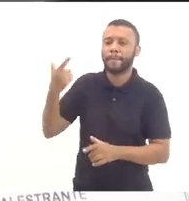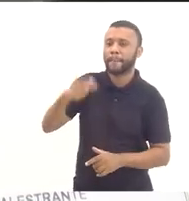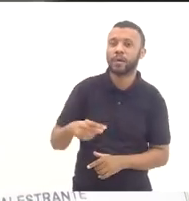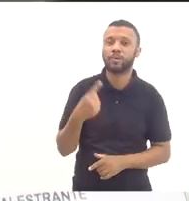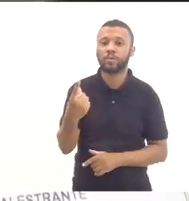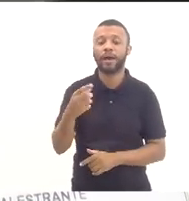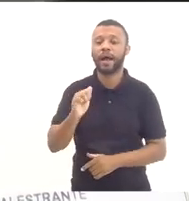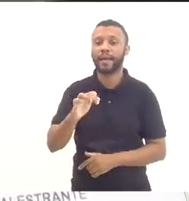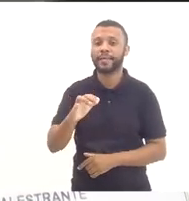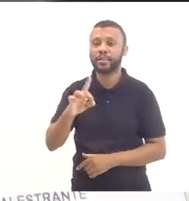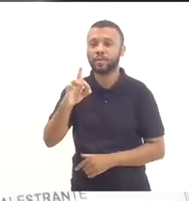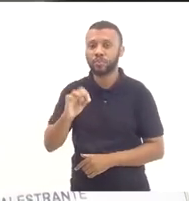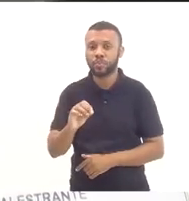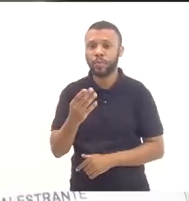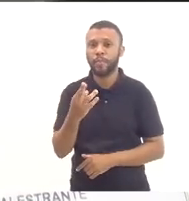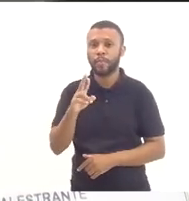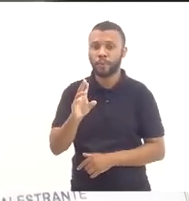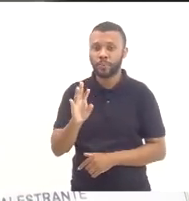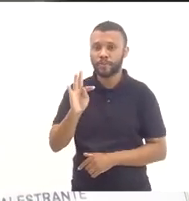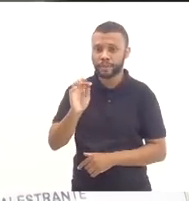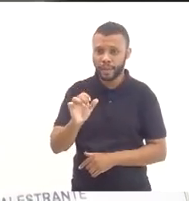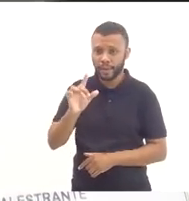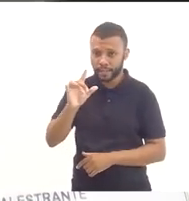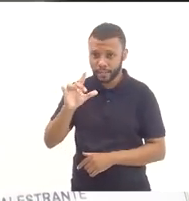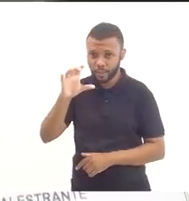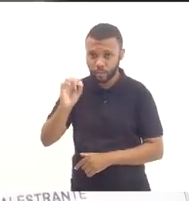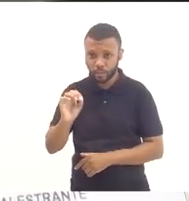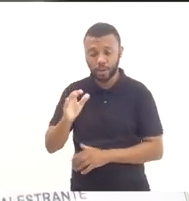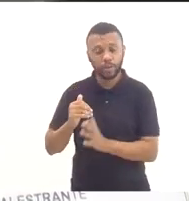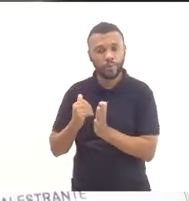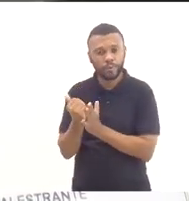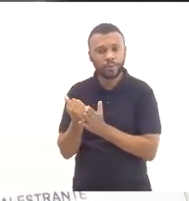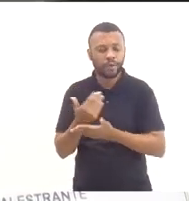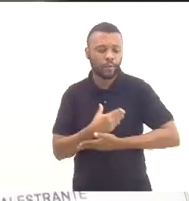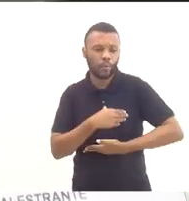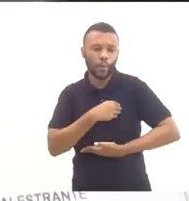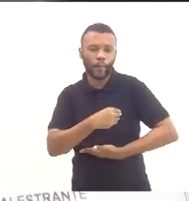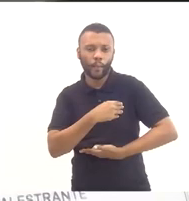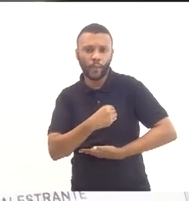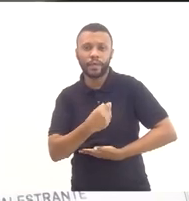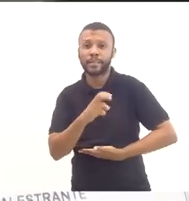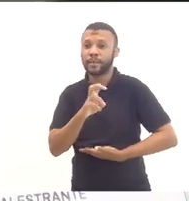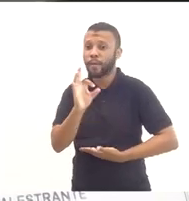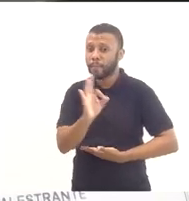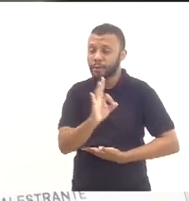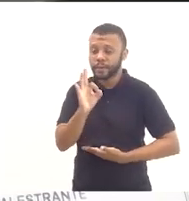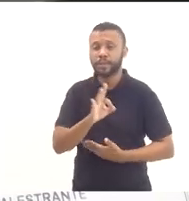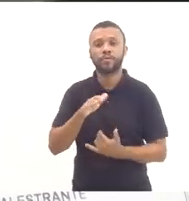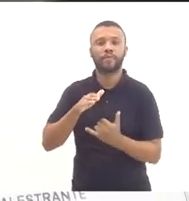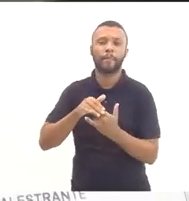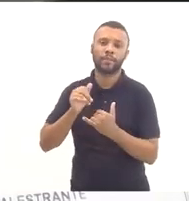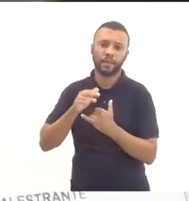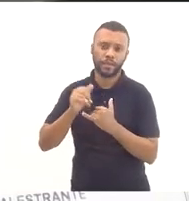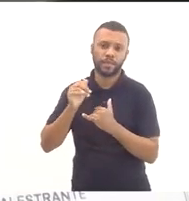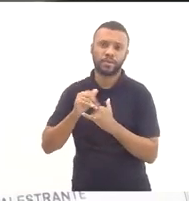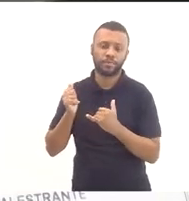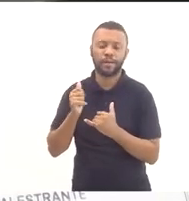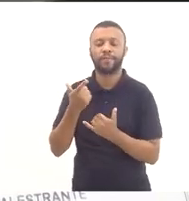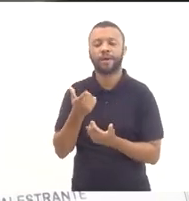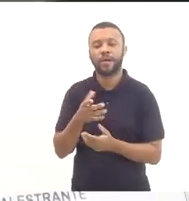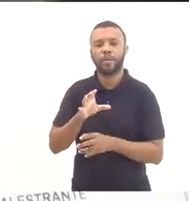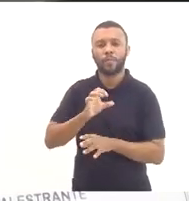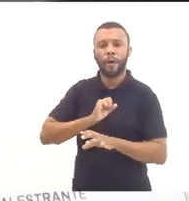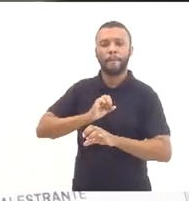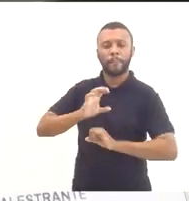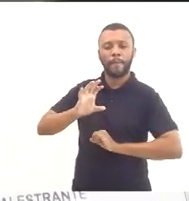e eu não sabia disso Gavião nascer começou a ser alimentado com leite materno o leite materno tem cinco porcento de proteína e Davi foi acumulando